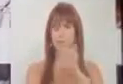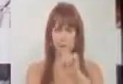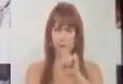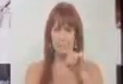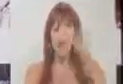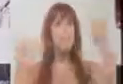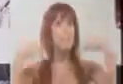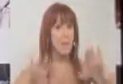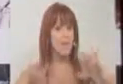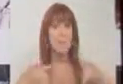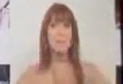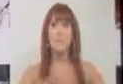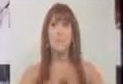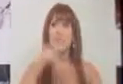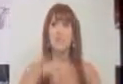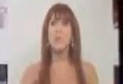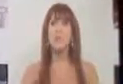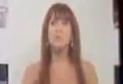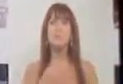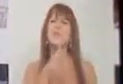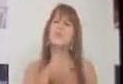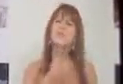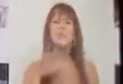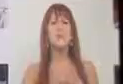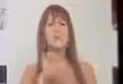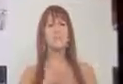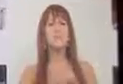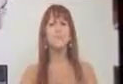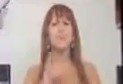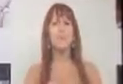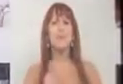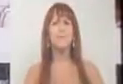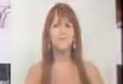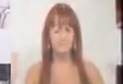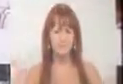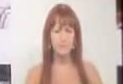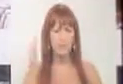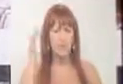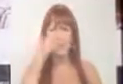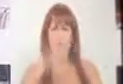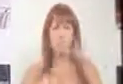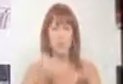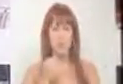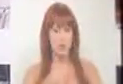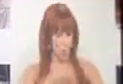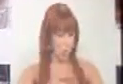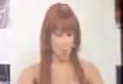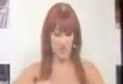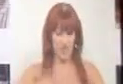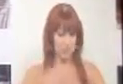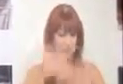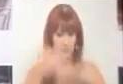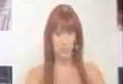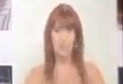preocupações, mas queria que o Sr. Presidente, por favor, se pronunciasse em relação àquela que é a redução do número de trabalhadores com contrato de